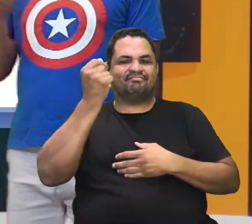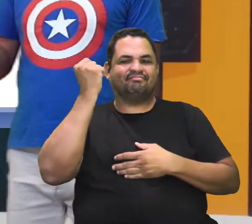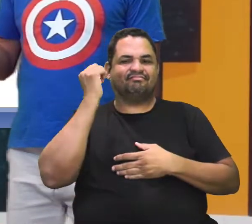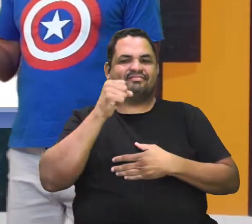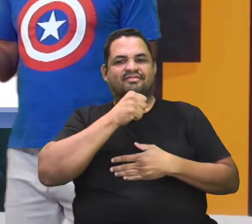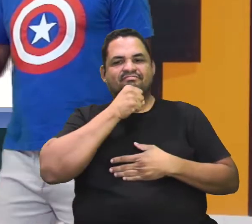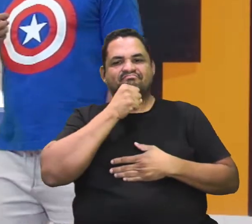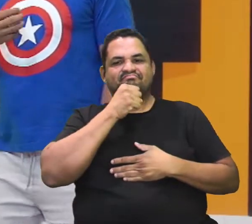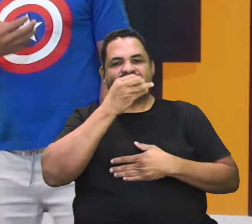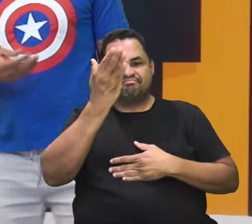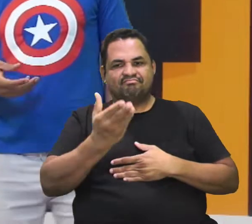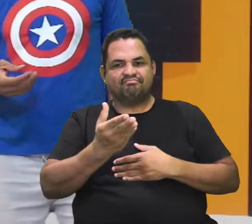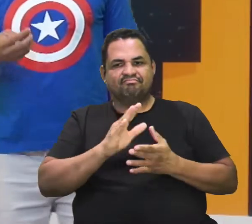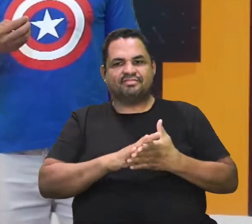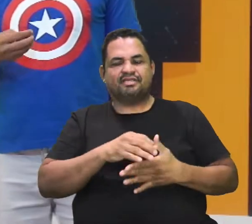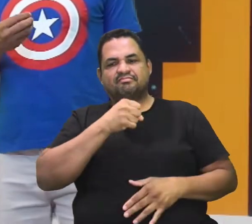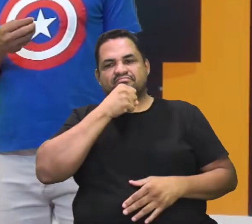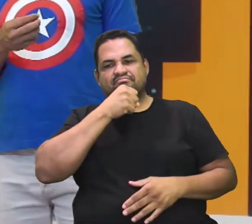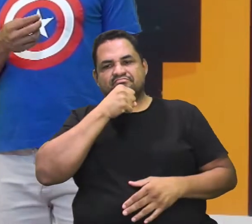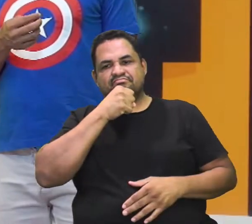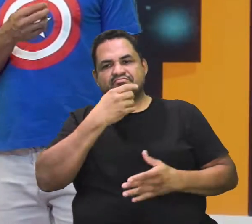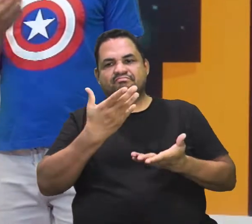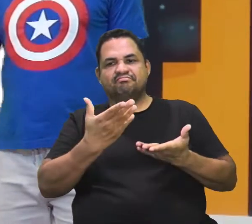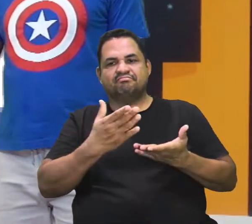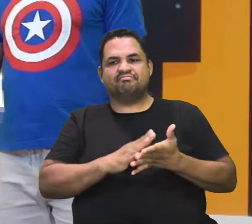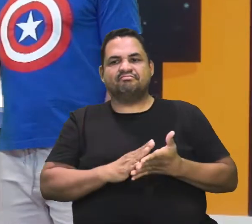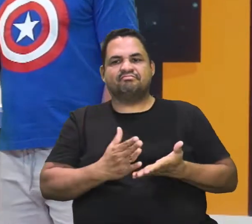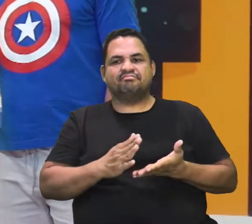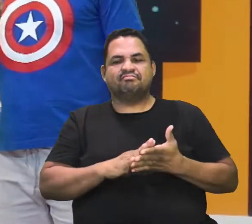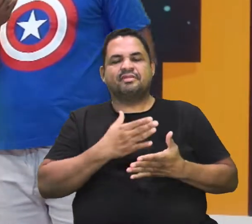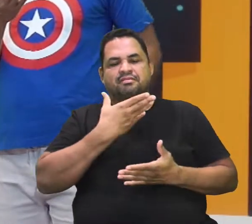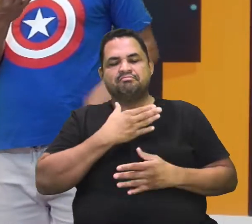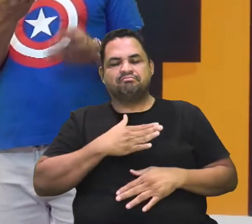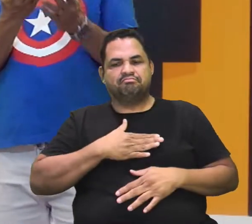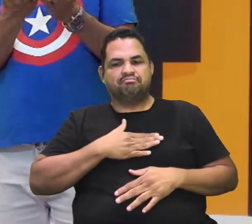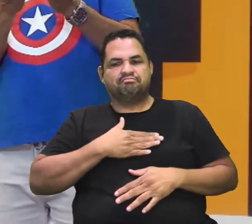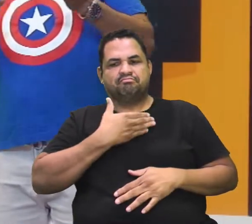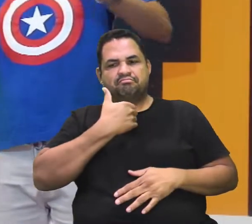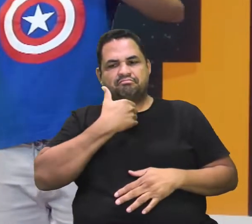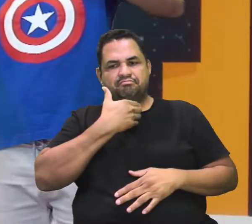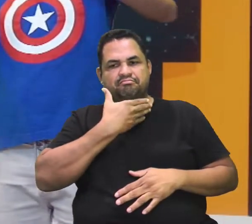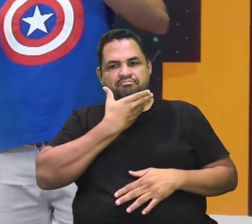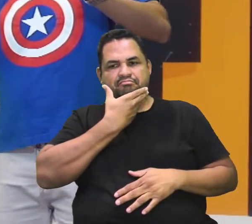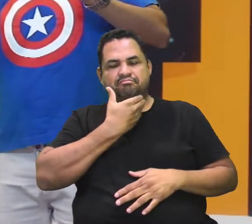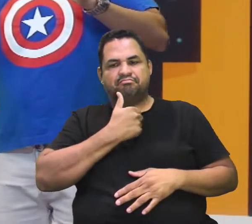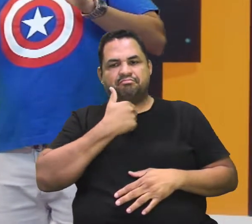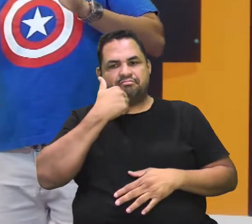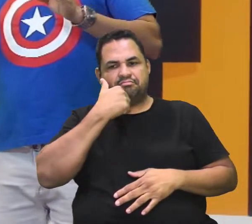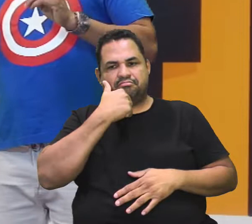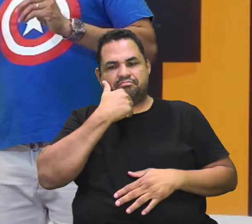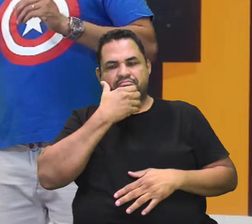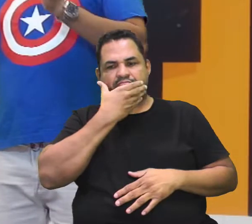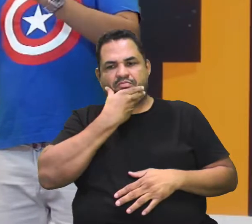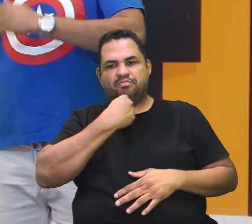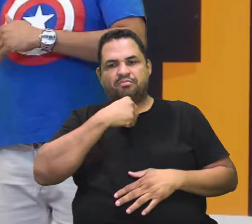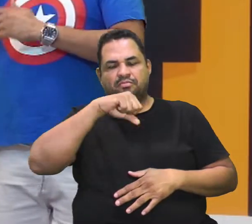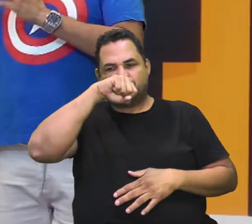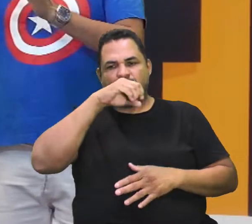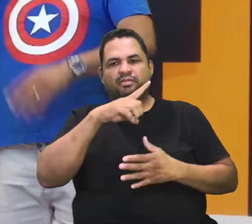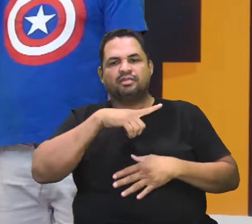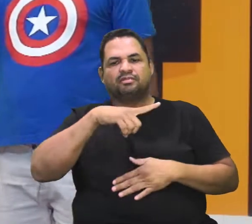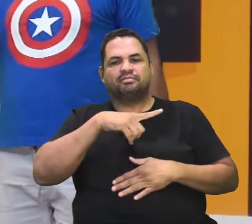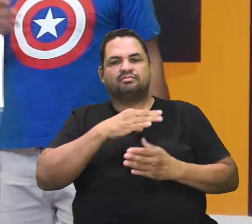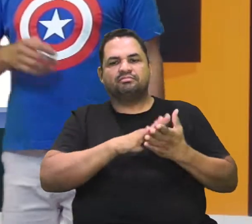que nas casas dos avós, ou mesmo lá no meu pai, tem um que é com um relógio no meio espelho, que